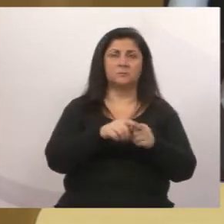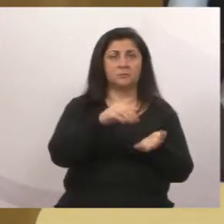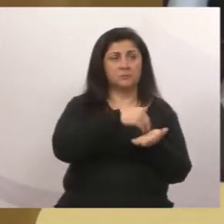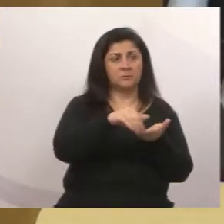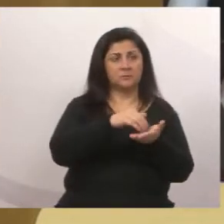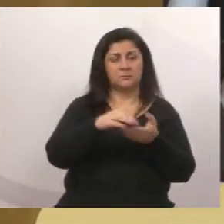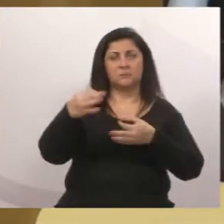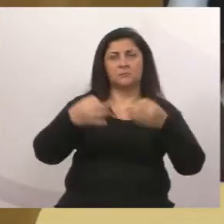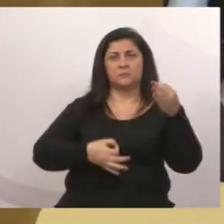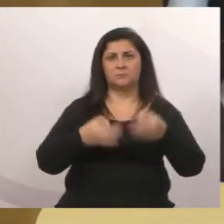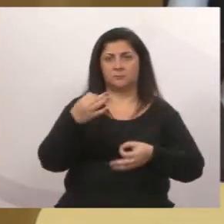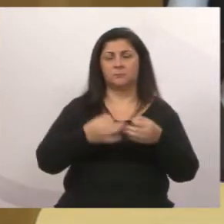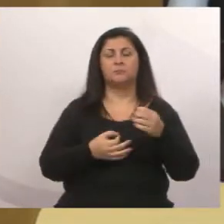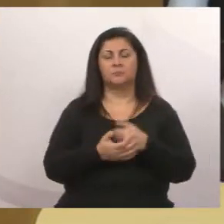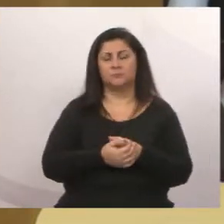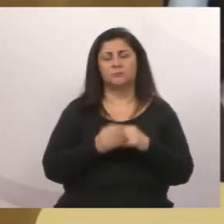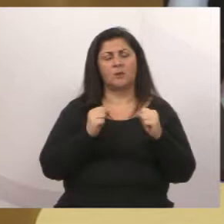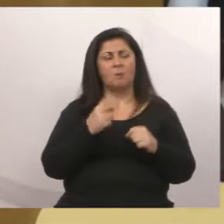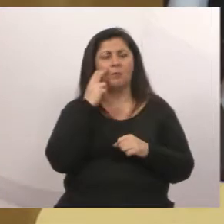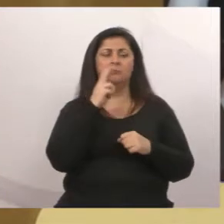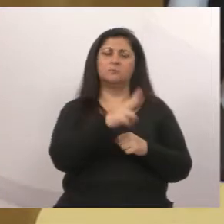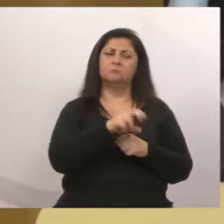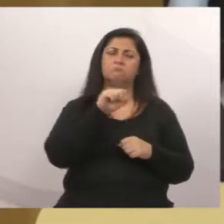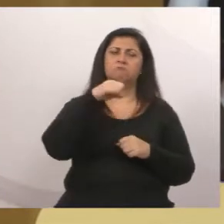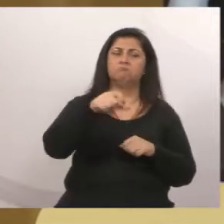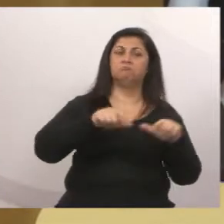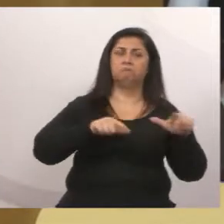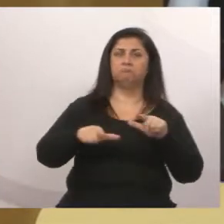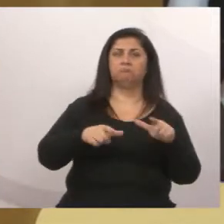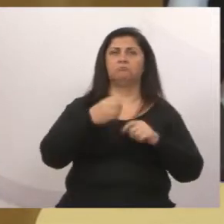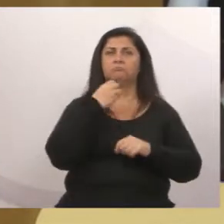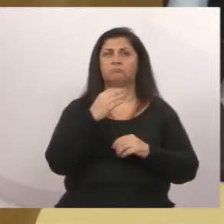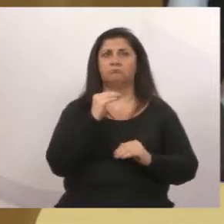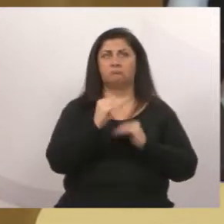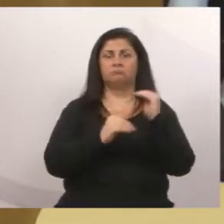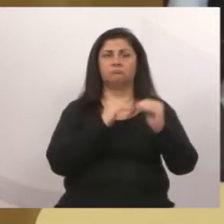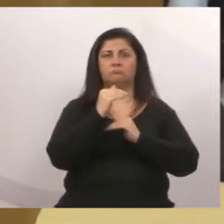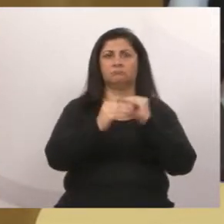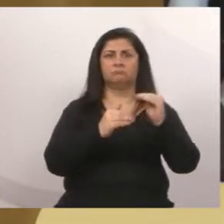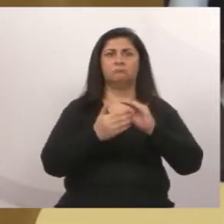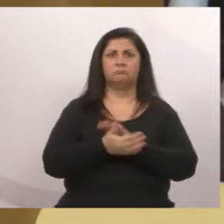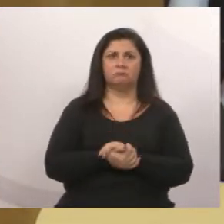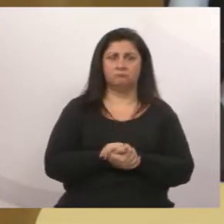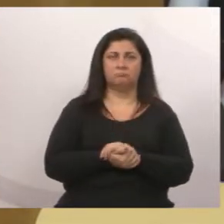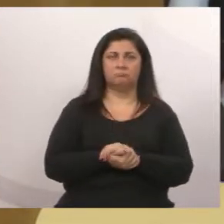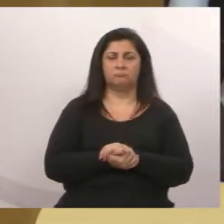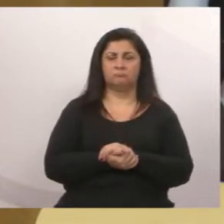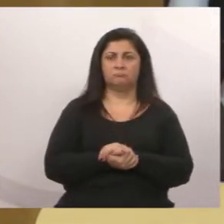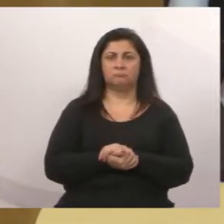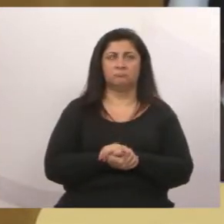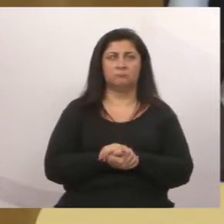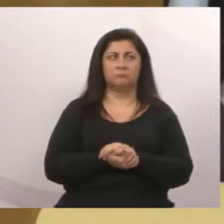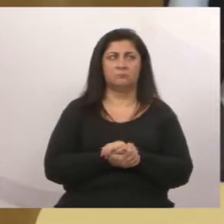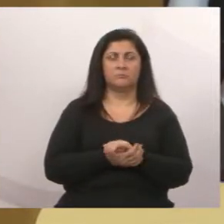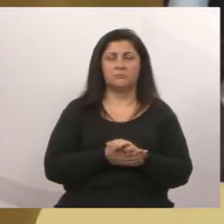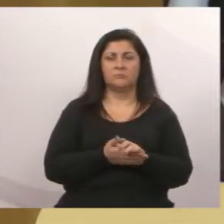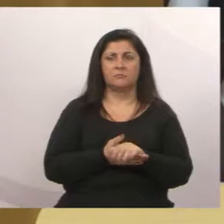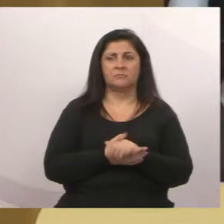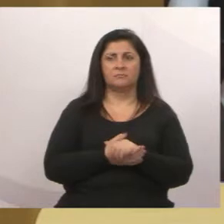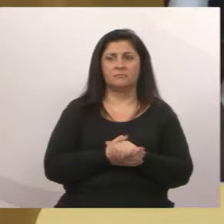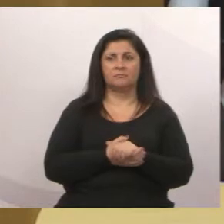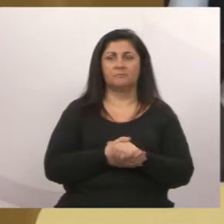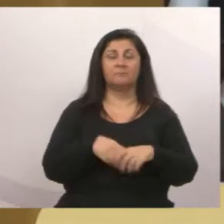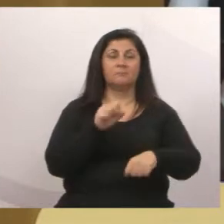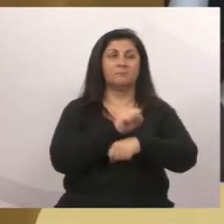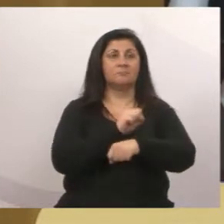os quais melhor poderão acompanhar a sua atuação e evolução no desempenho das atividades. Esperamos,